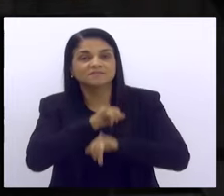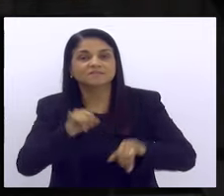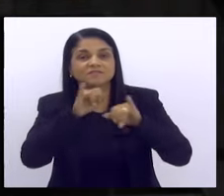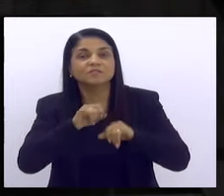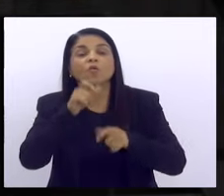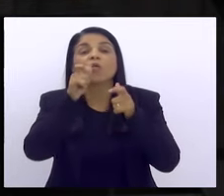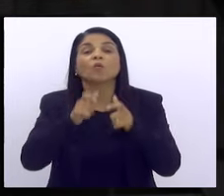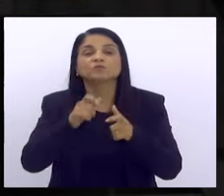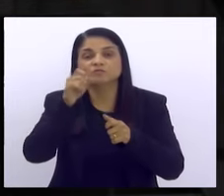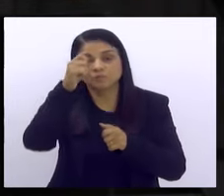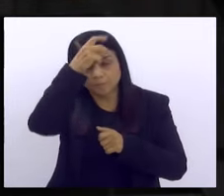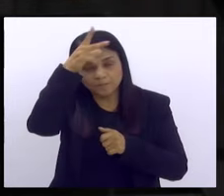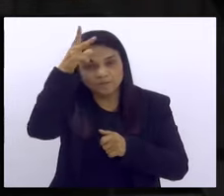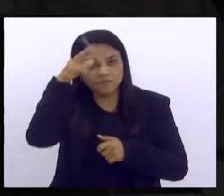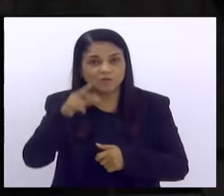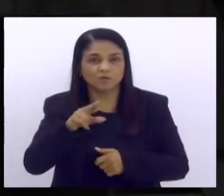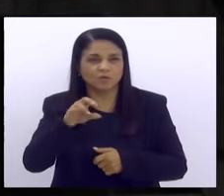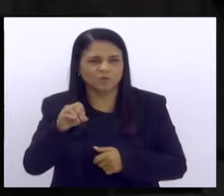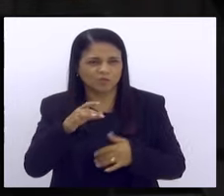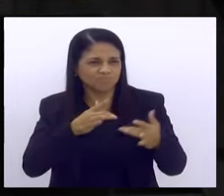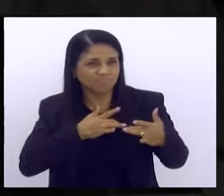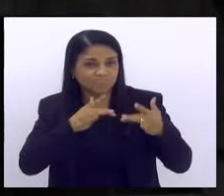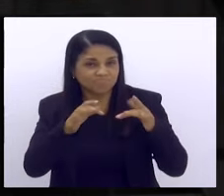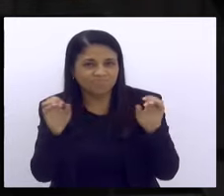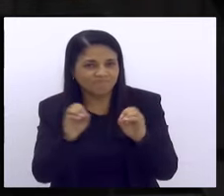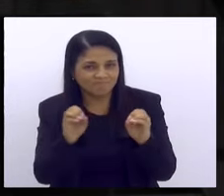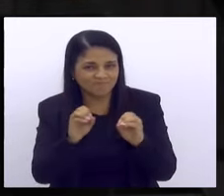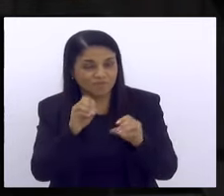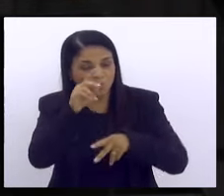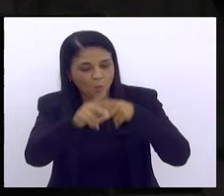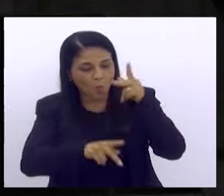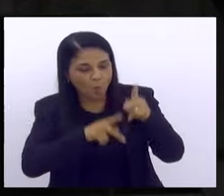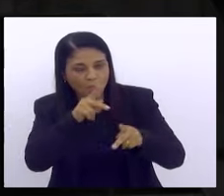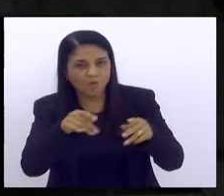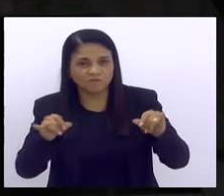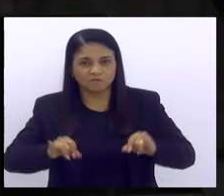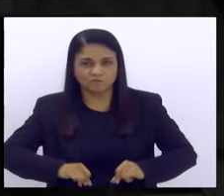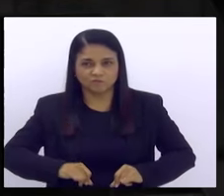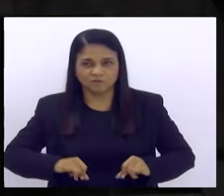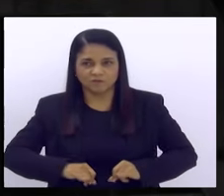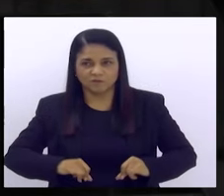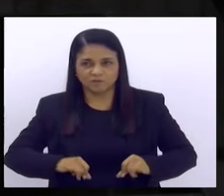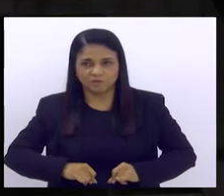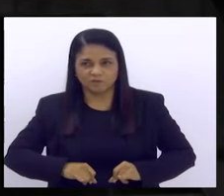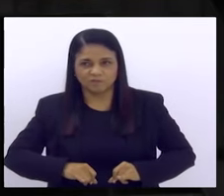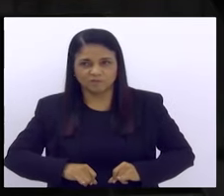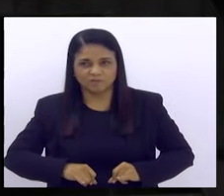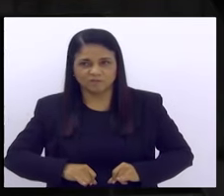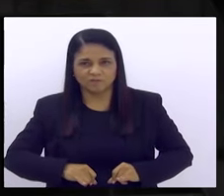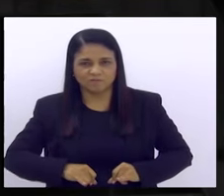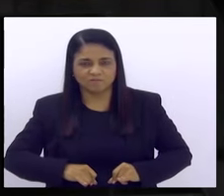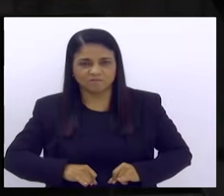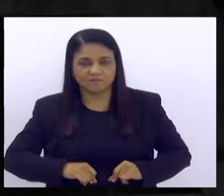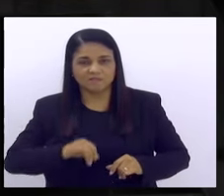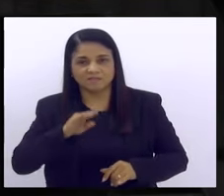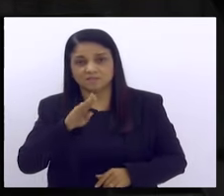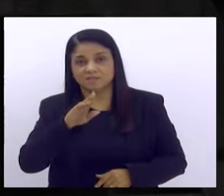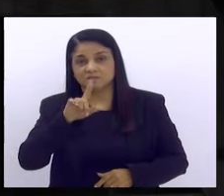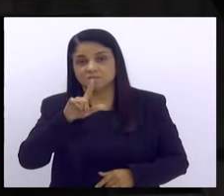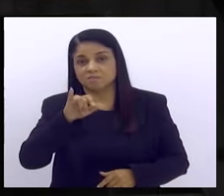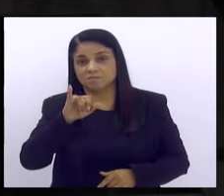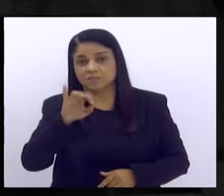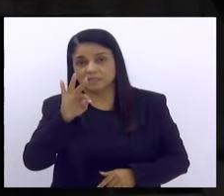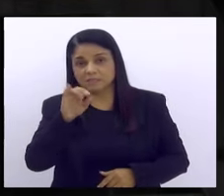do Rio, que não se solidariza com o povo que vem sofrendo nessas blitzes ilegais